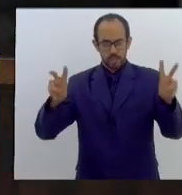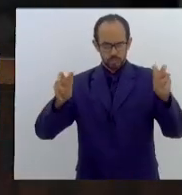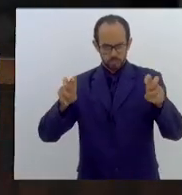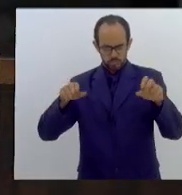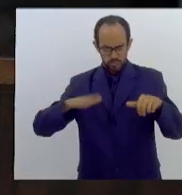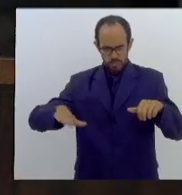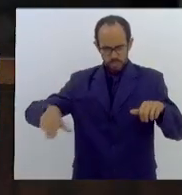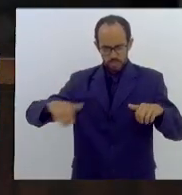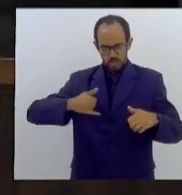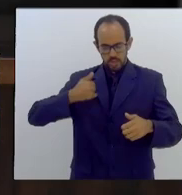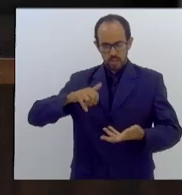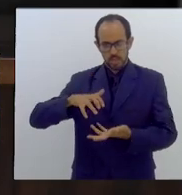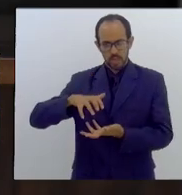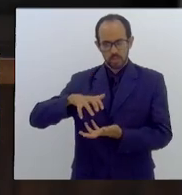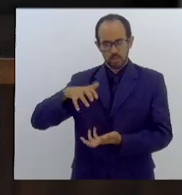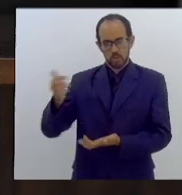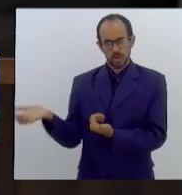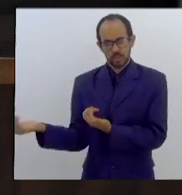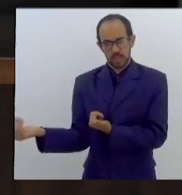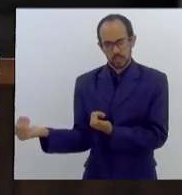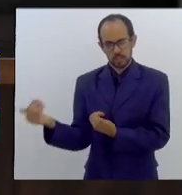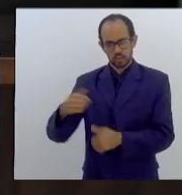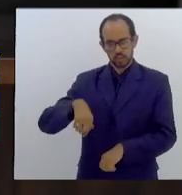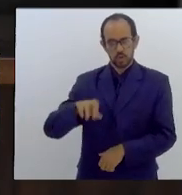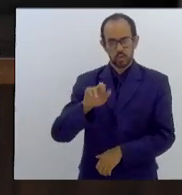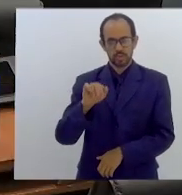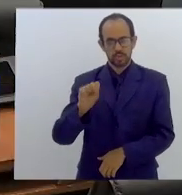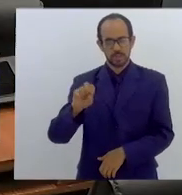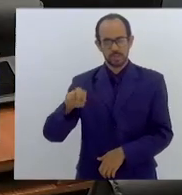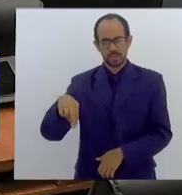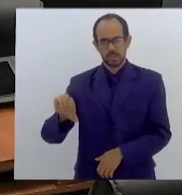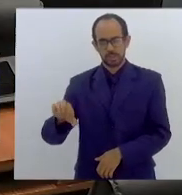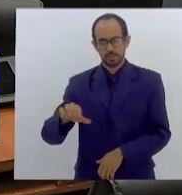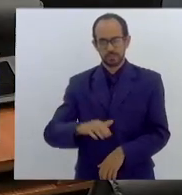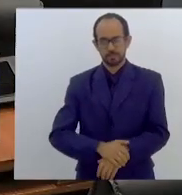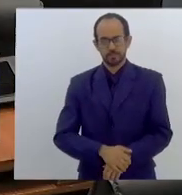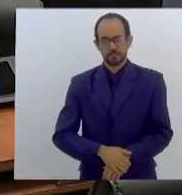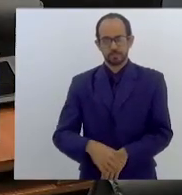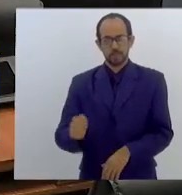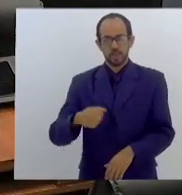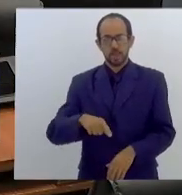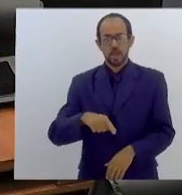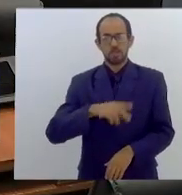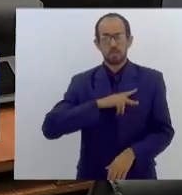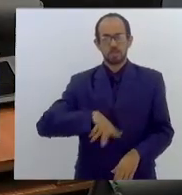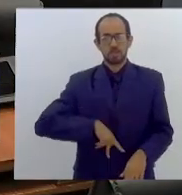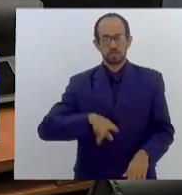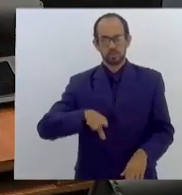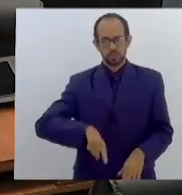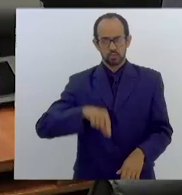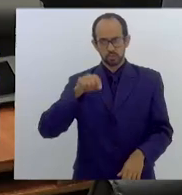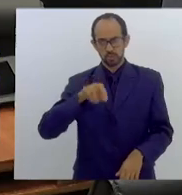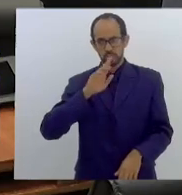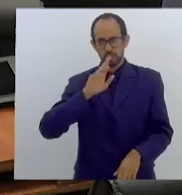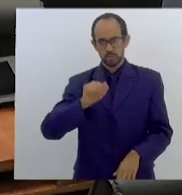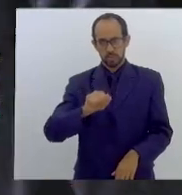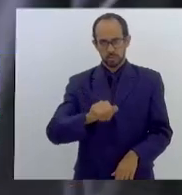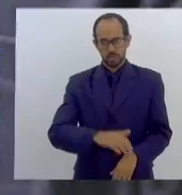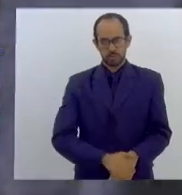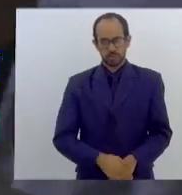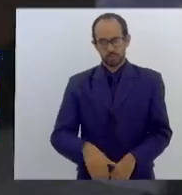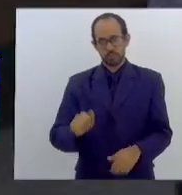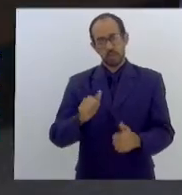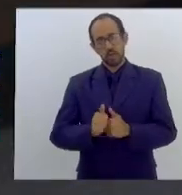Adolescente, deputada Rosane Félix. Presidência designa deputado Rodrigo Amorim.